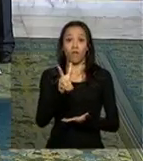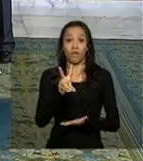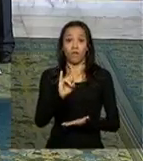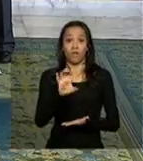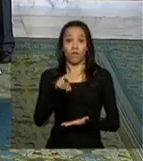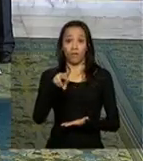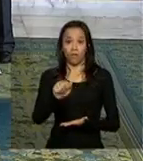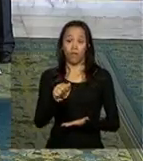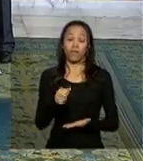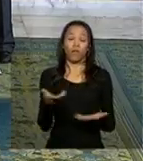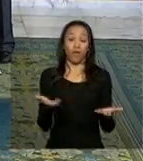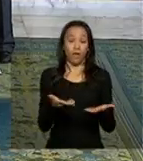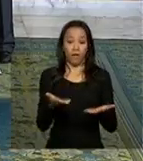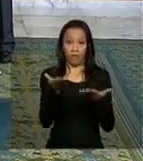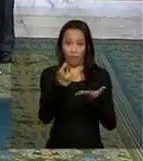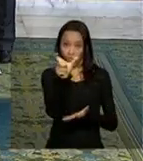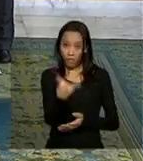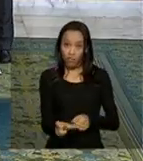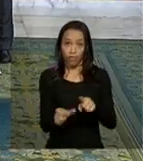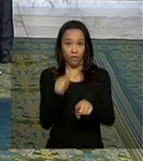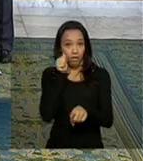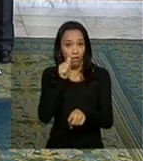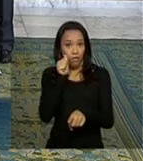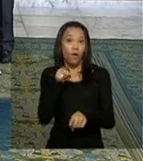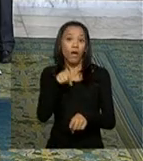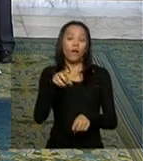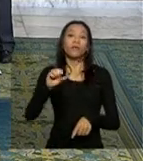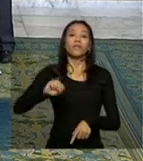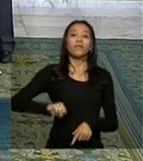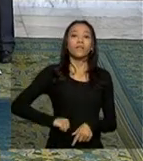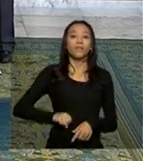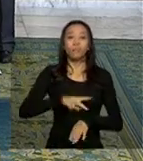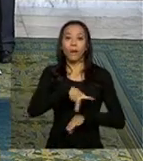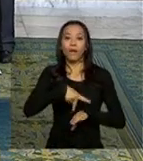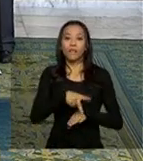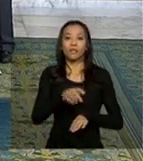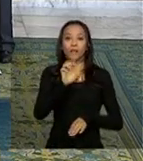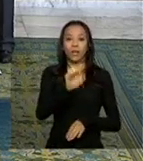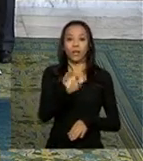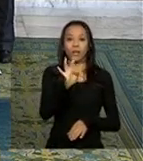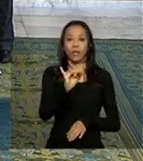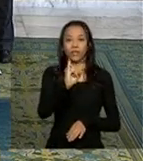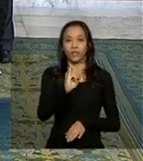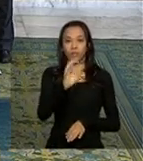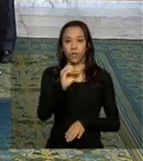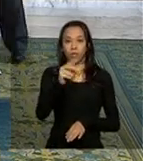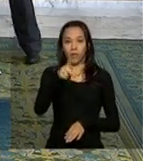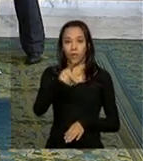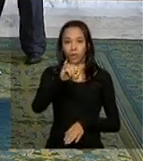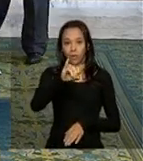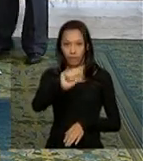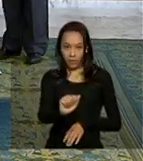então, é a embaixadora da Etiópia, um país que fica no nordeste do continente africano,